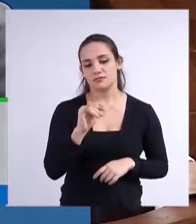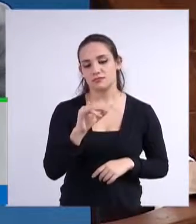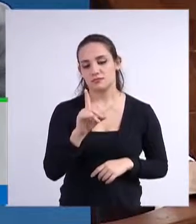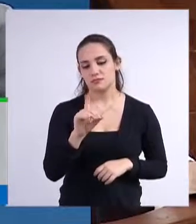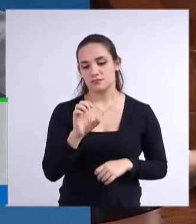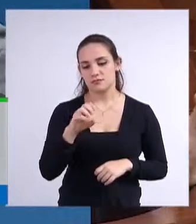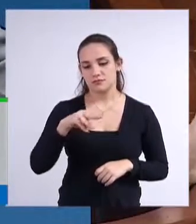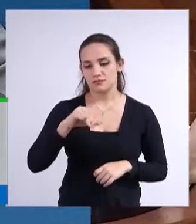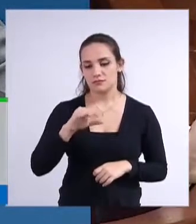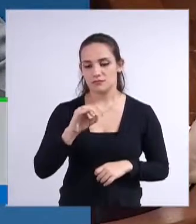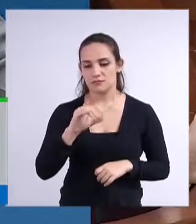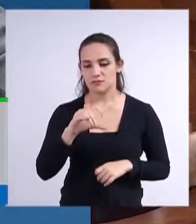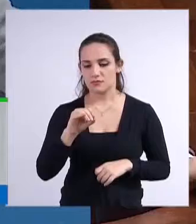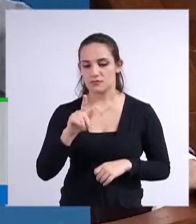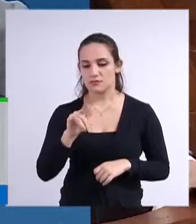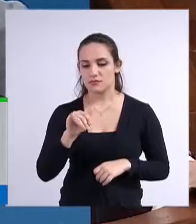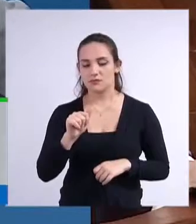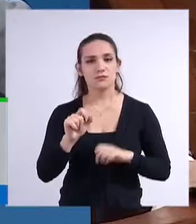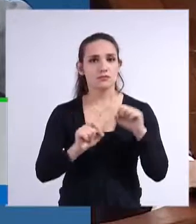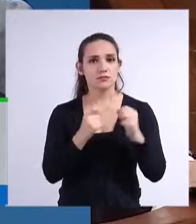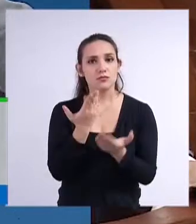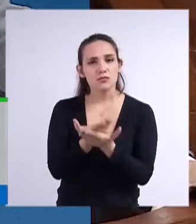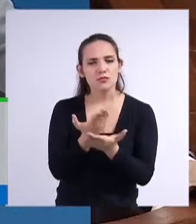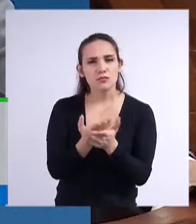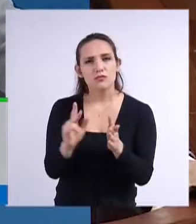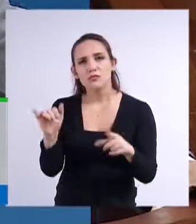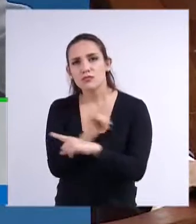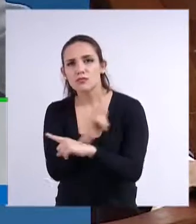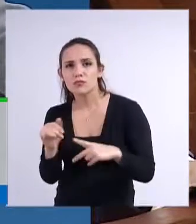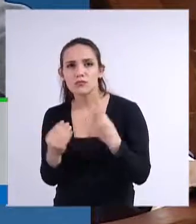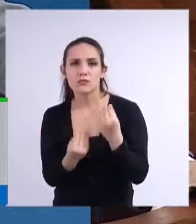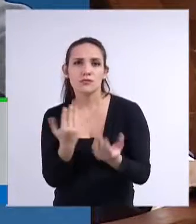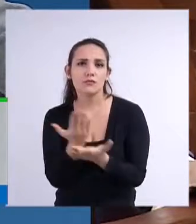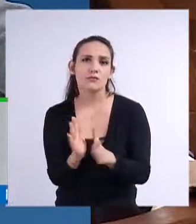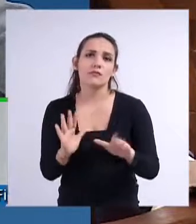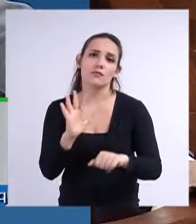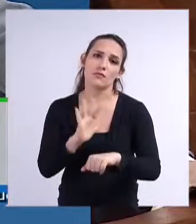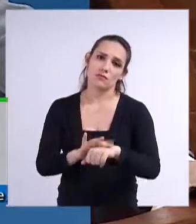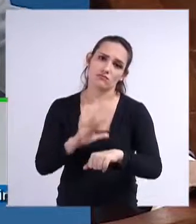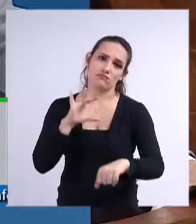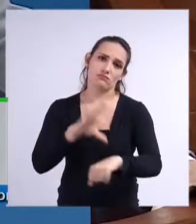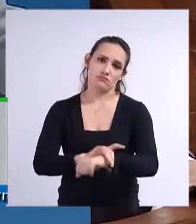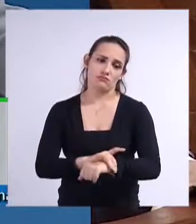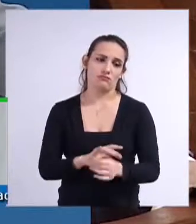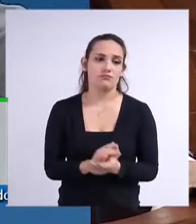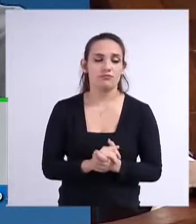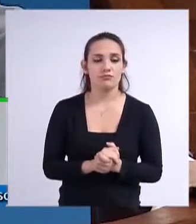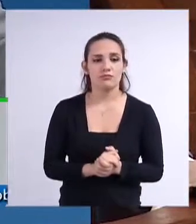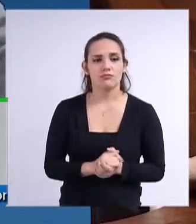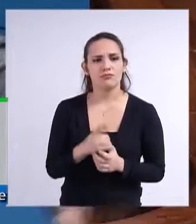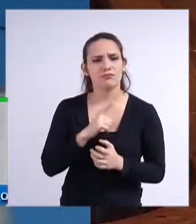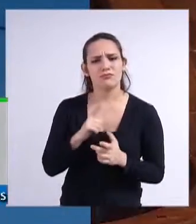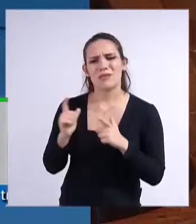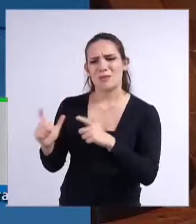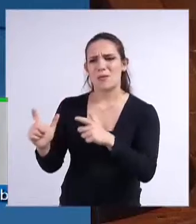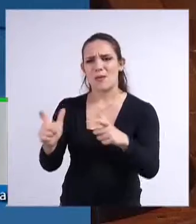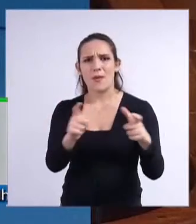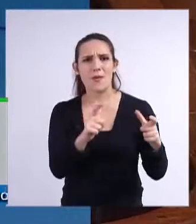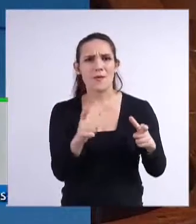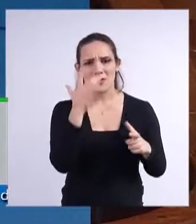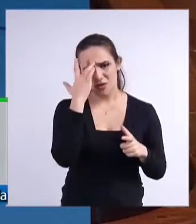epidemiologia do município. Existem os setores